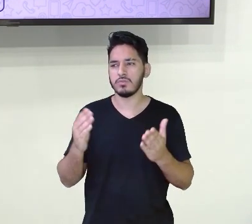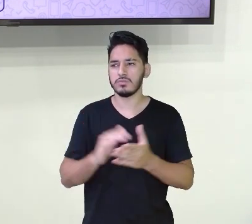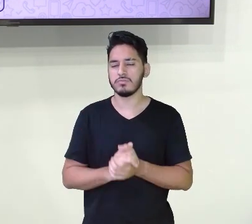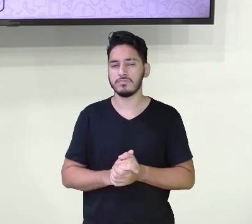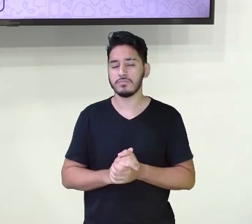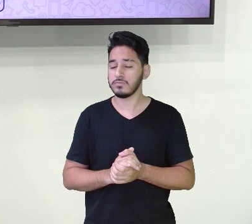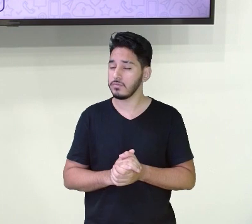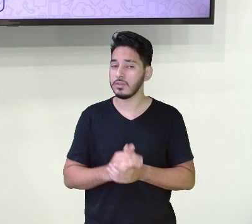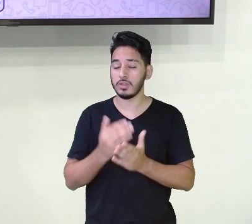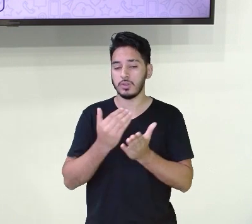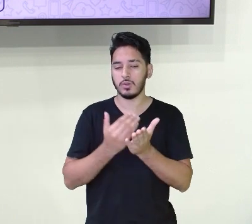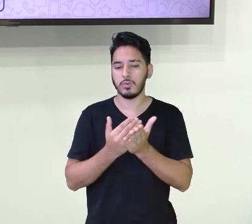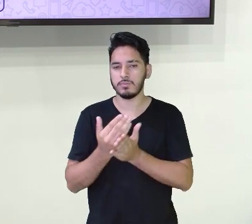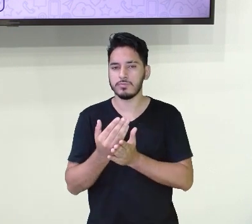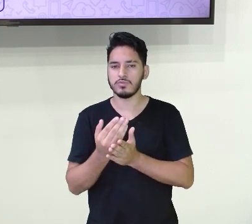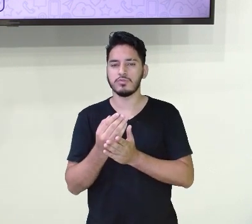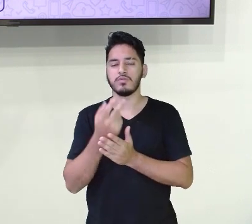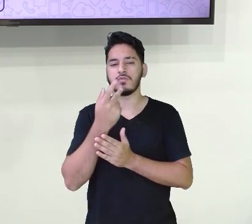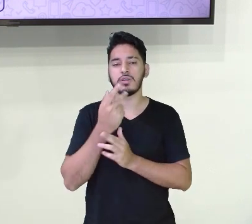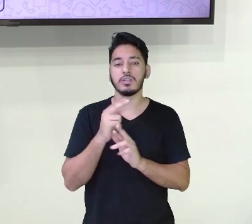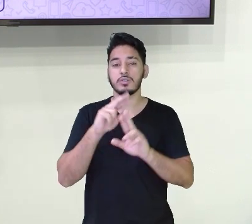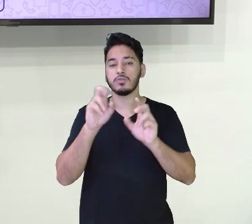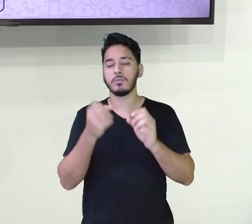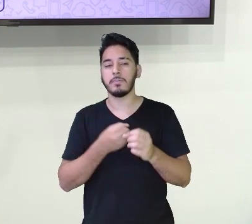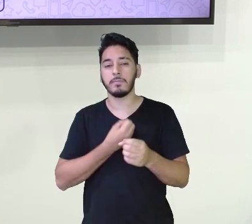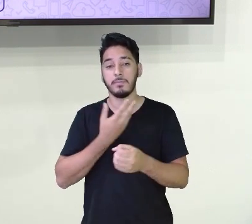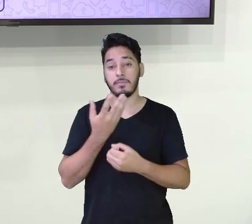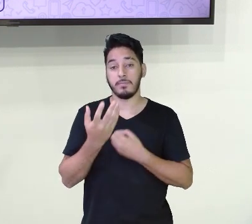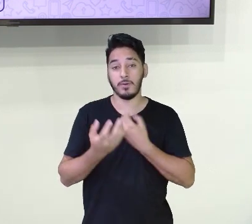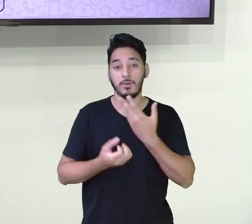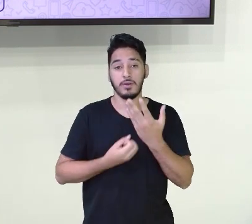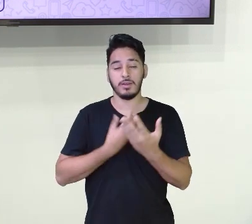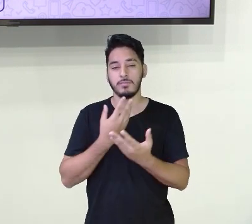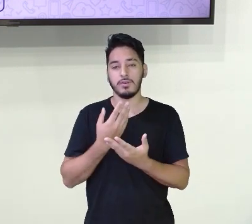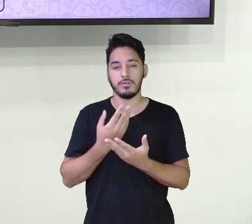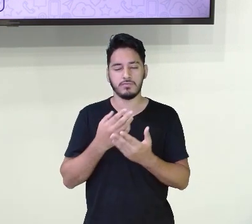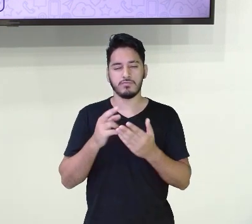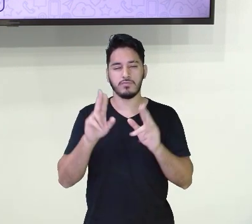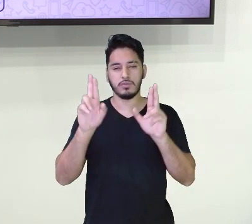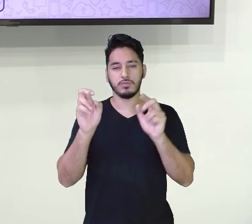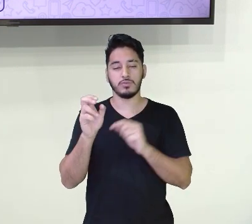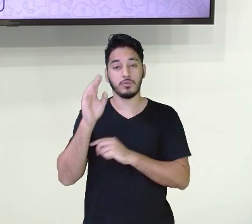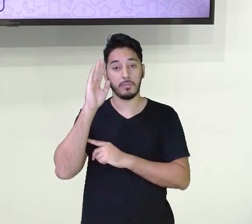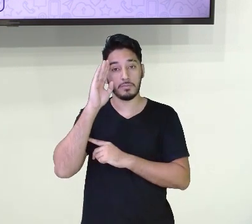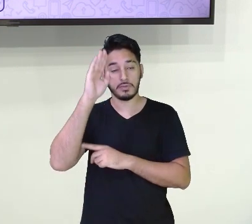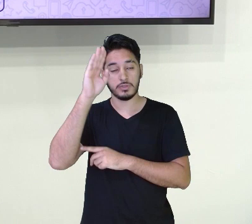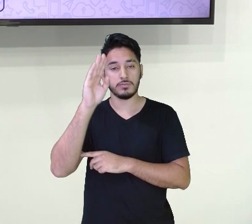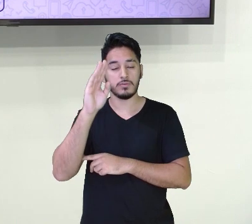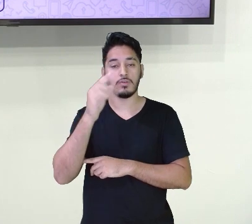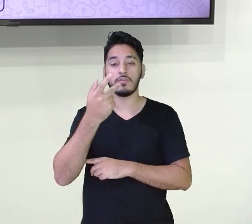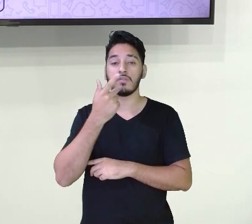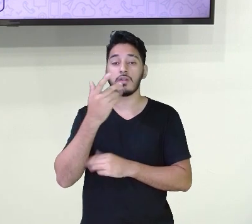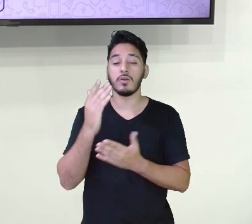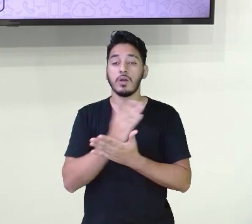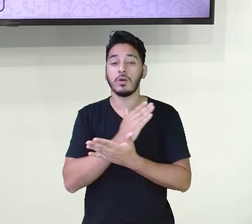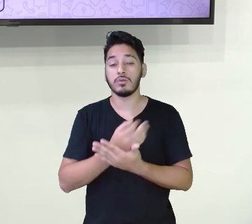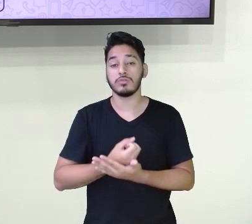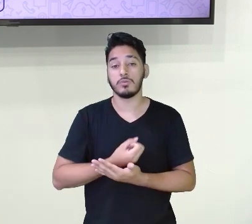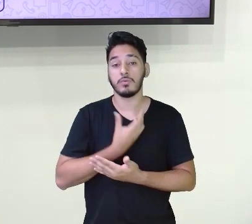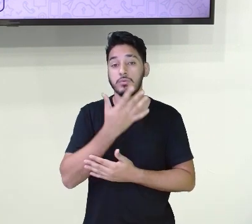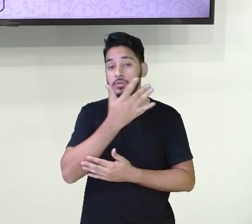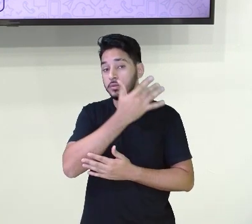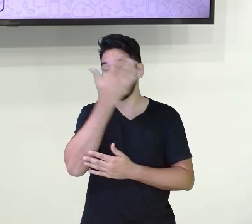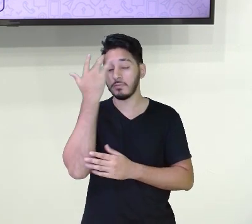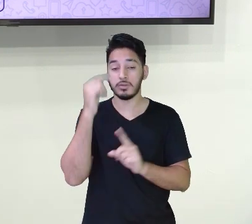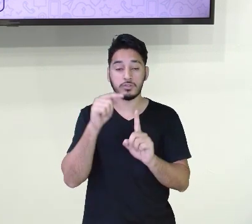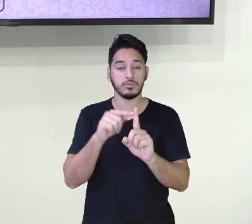a gente começou conversando sobre poema. Esse foi o assunto principal. E deu destaque a alguns poemas de pessoas